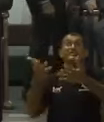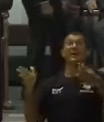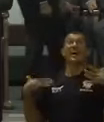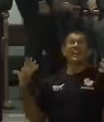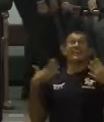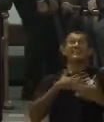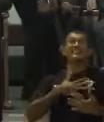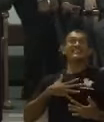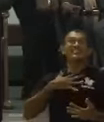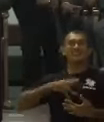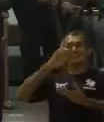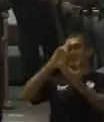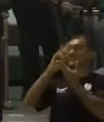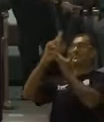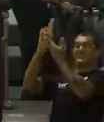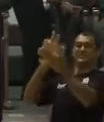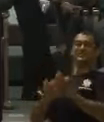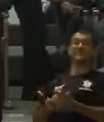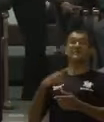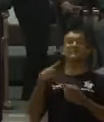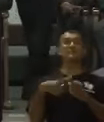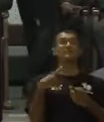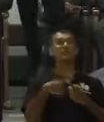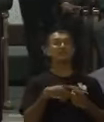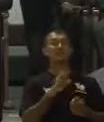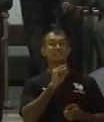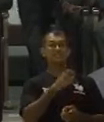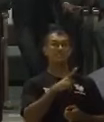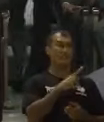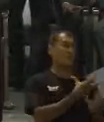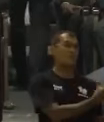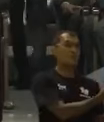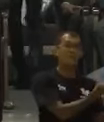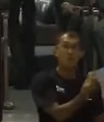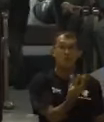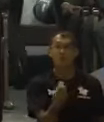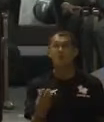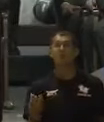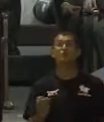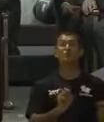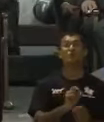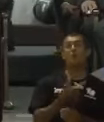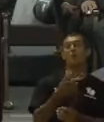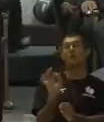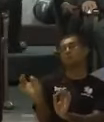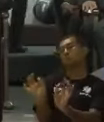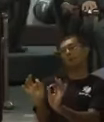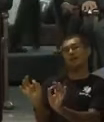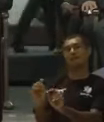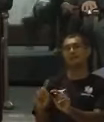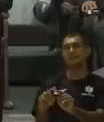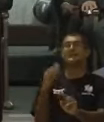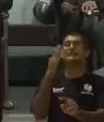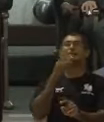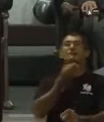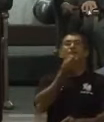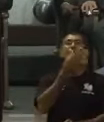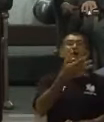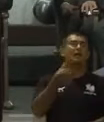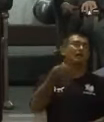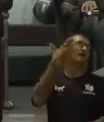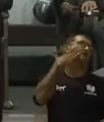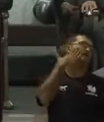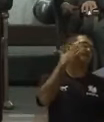alegria ao Senhor, porque ele, tendo abundância ou não, ele diz: eu sei o que